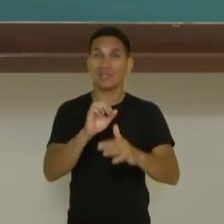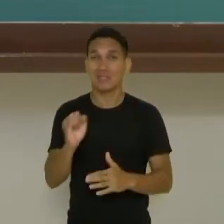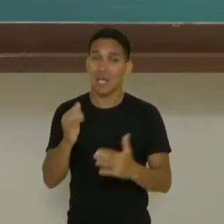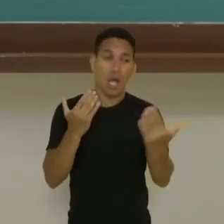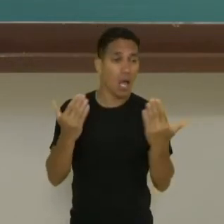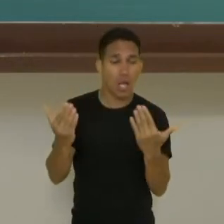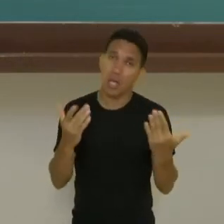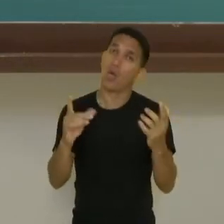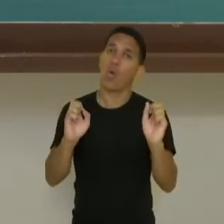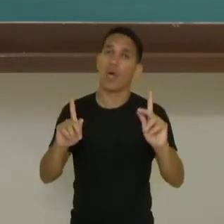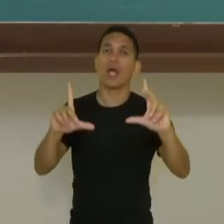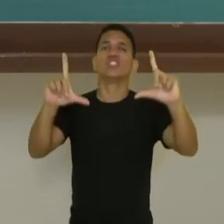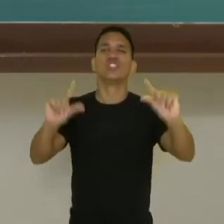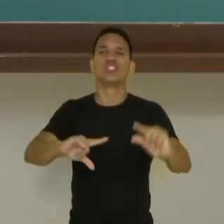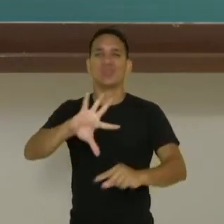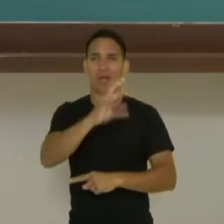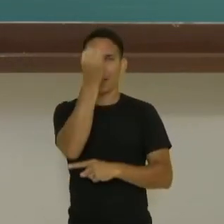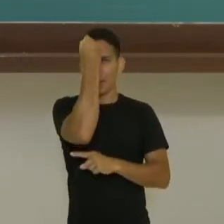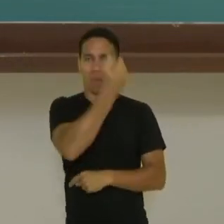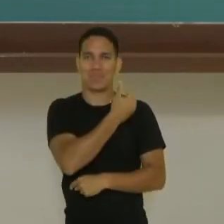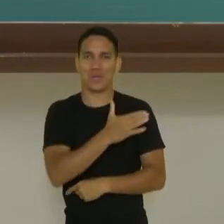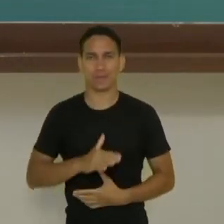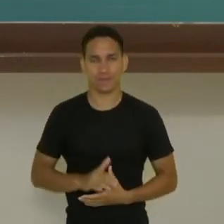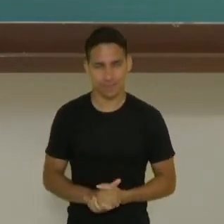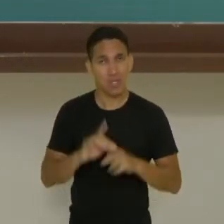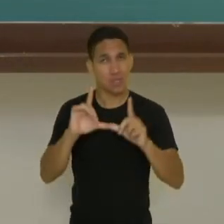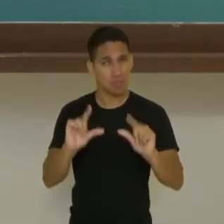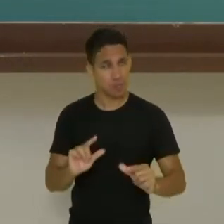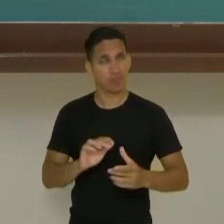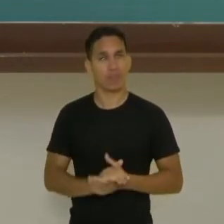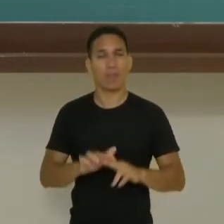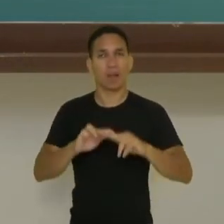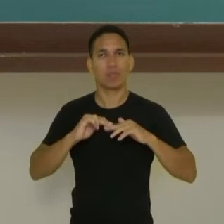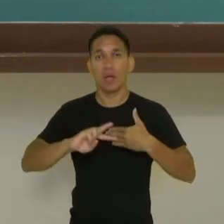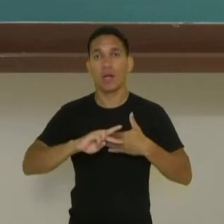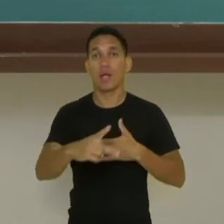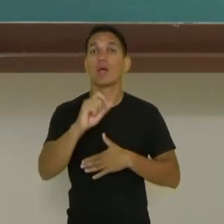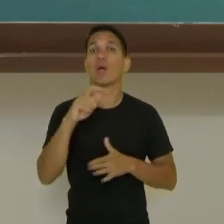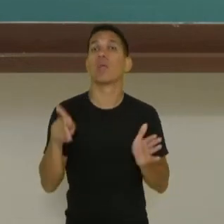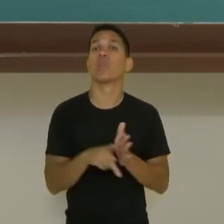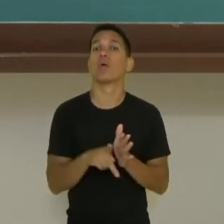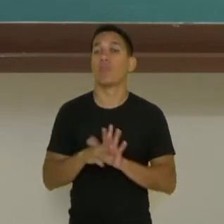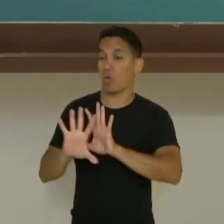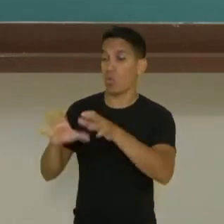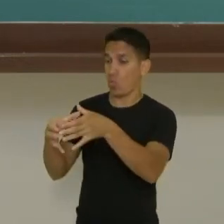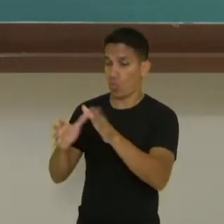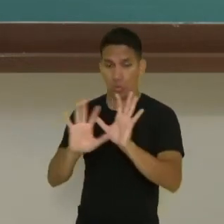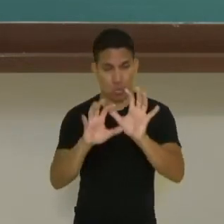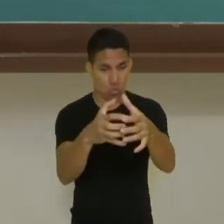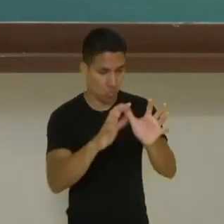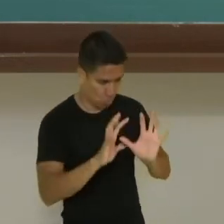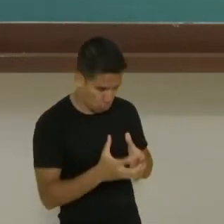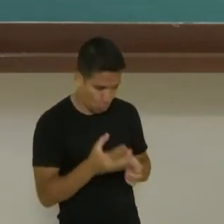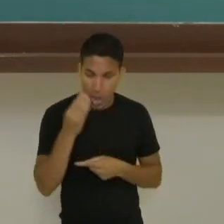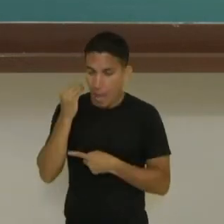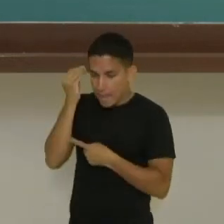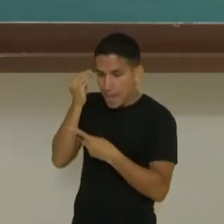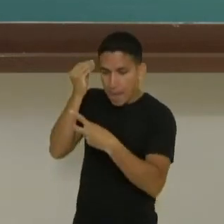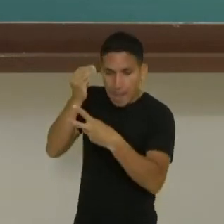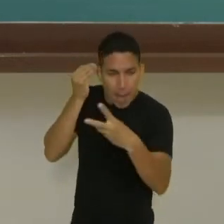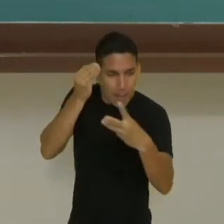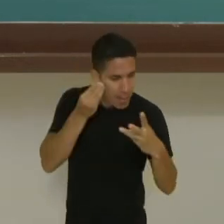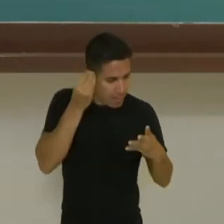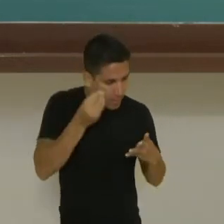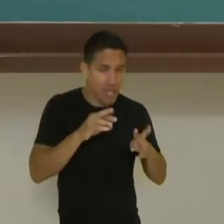preconceitos. Resultado de experiência cotidiana de determinado agrupamento humano em sua